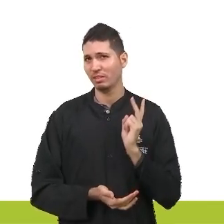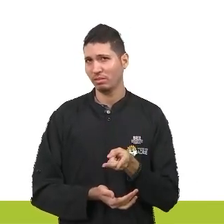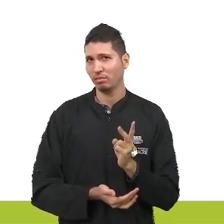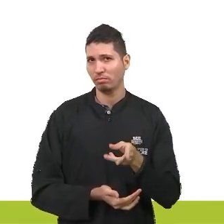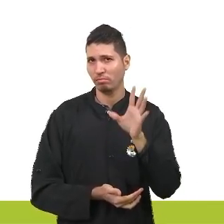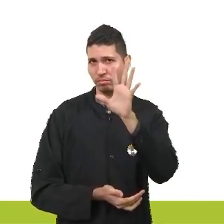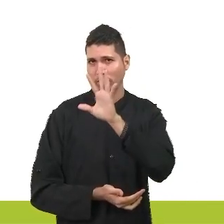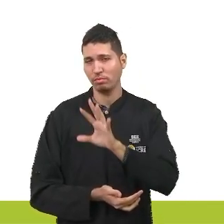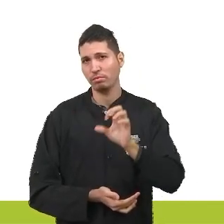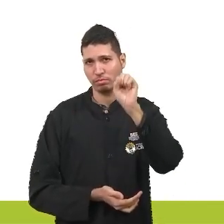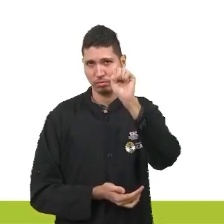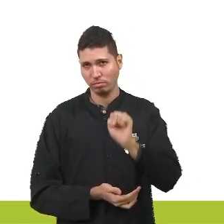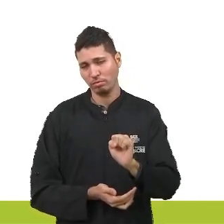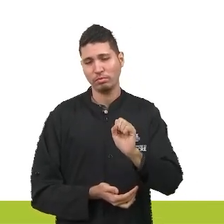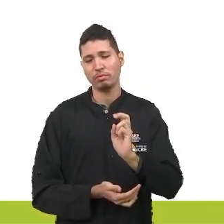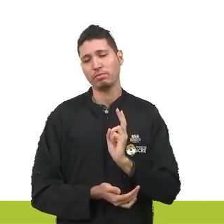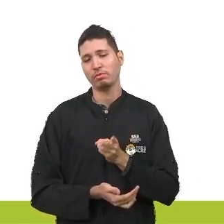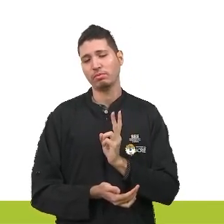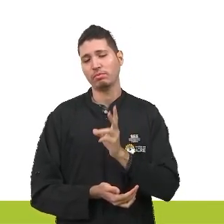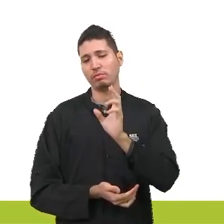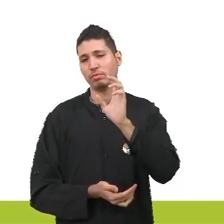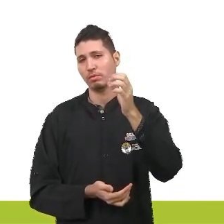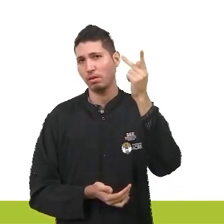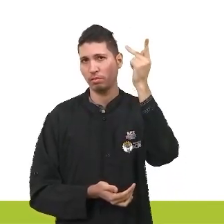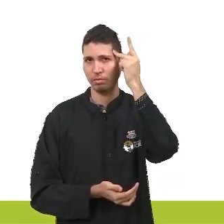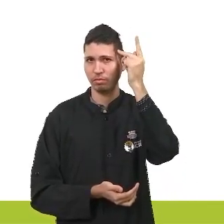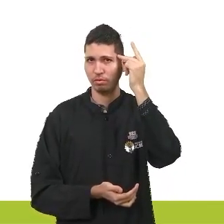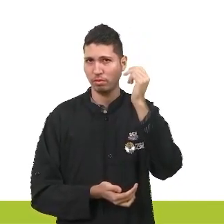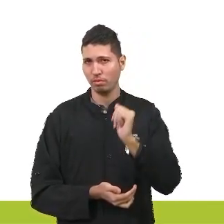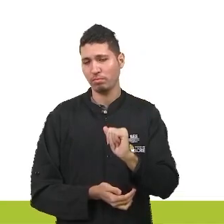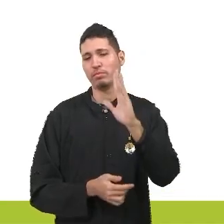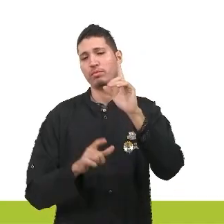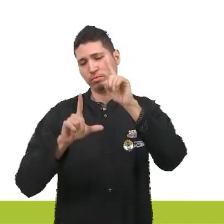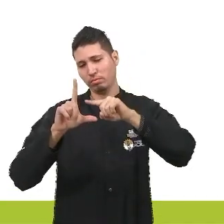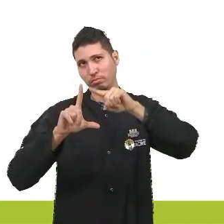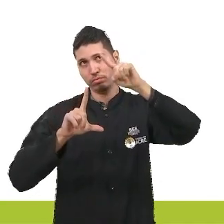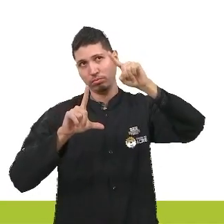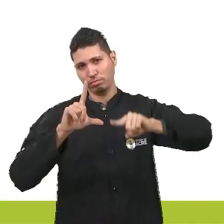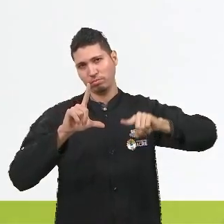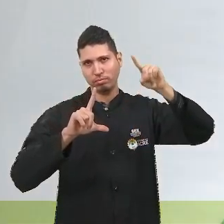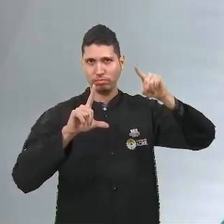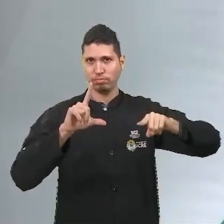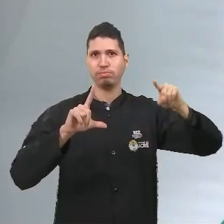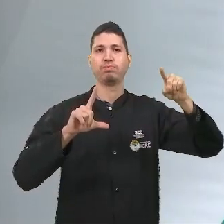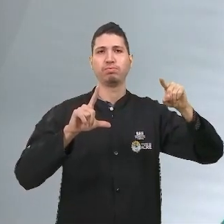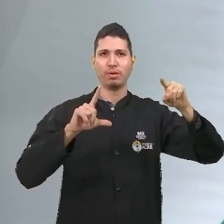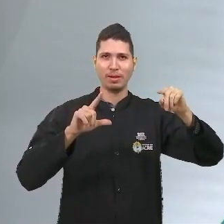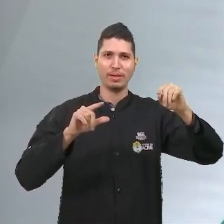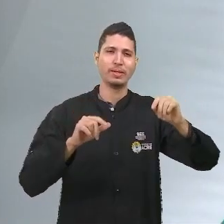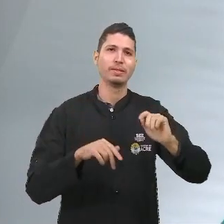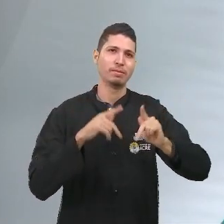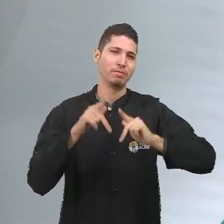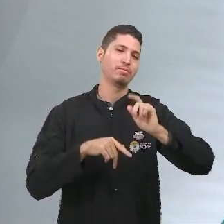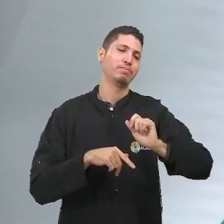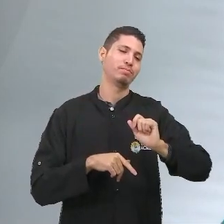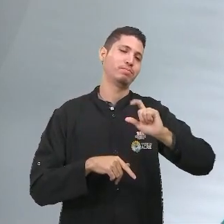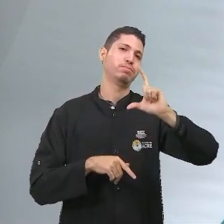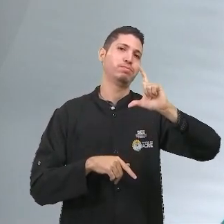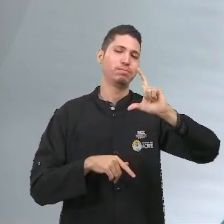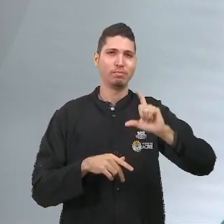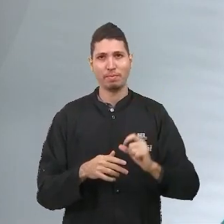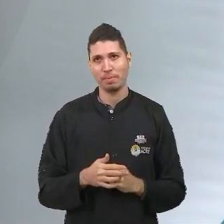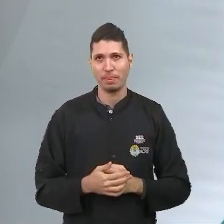São Paulo, ali com as maiores densidades demográficas. Algo interessante para falar também sobre São Paulo